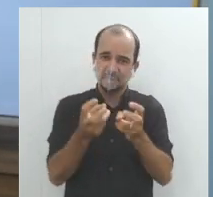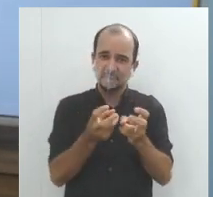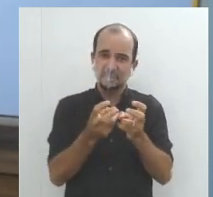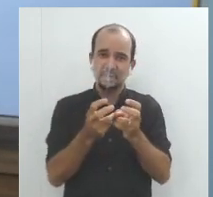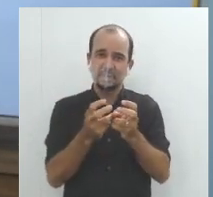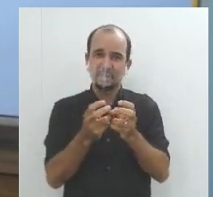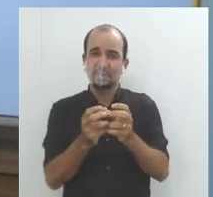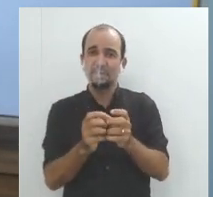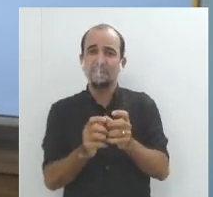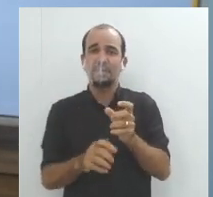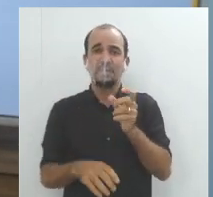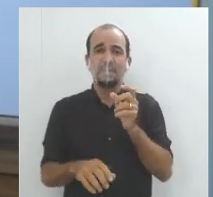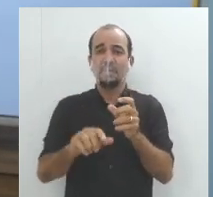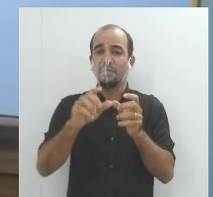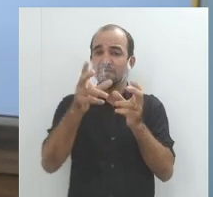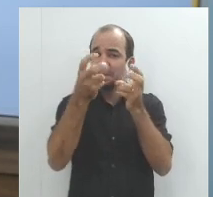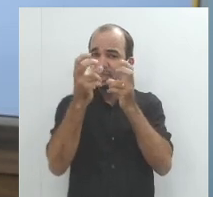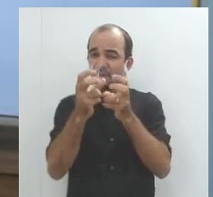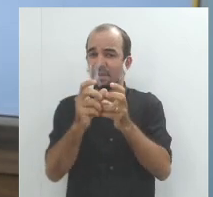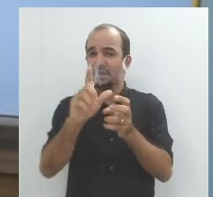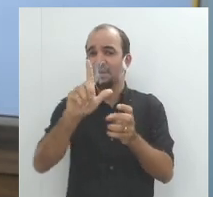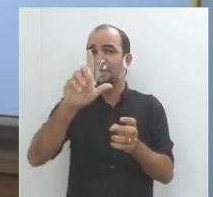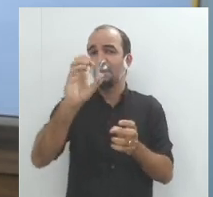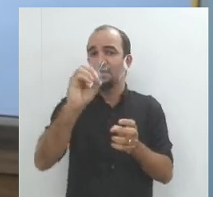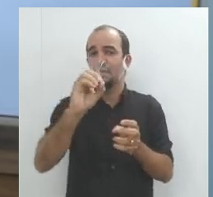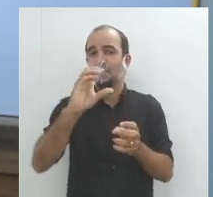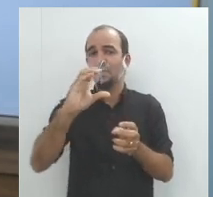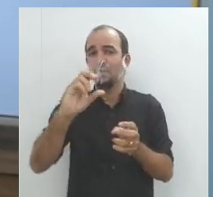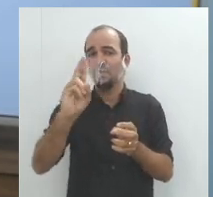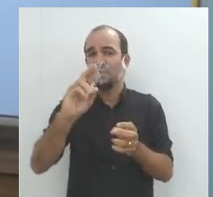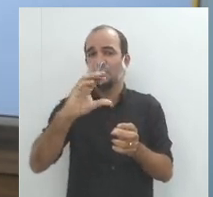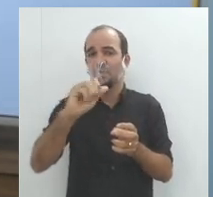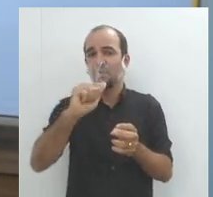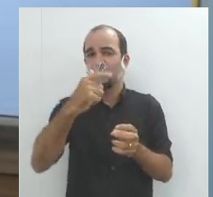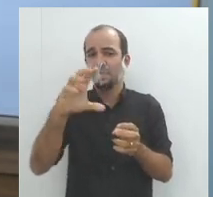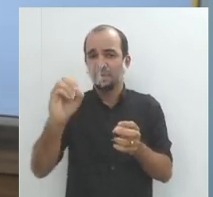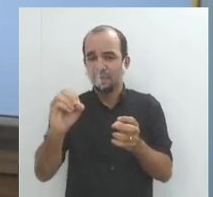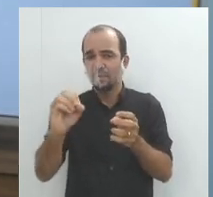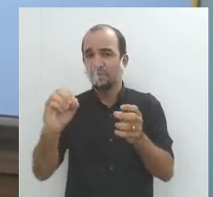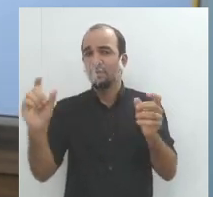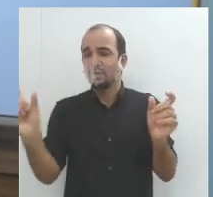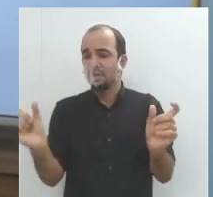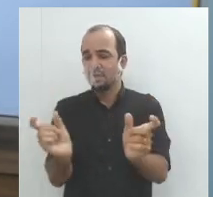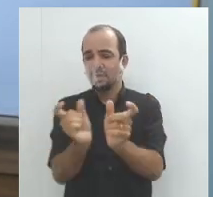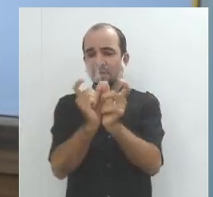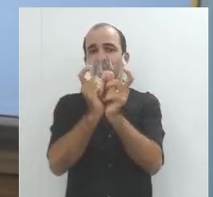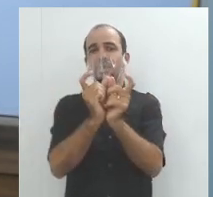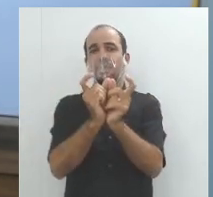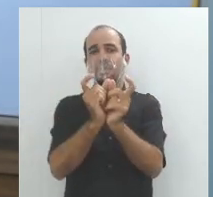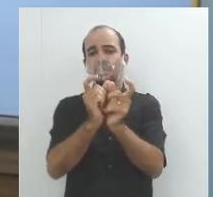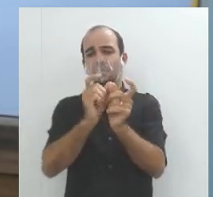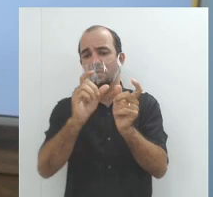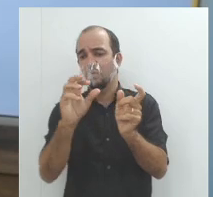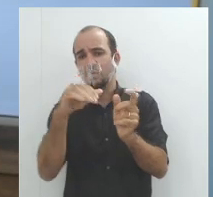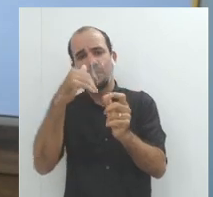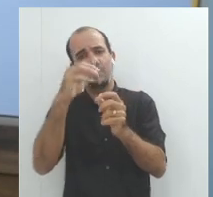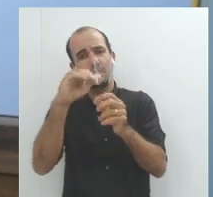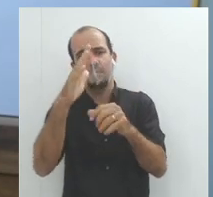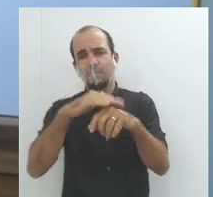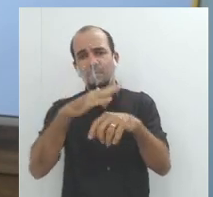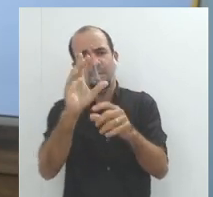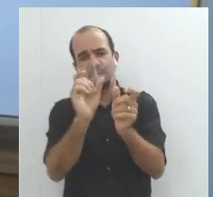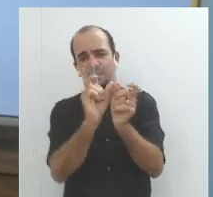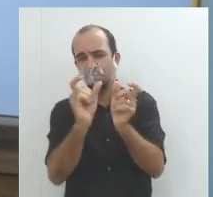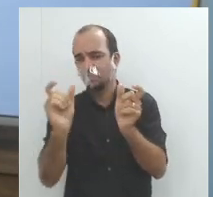locução. O que é uma locução? Um conjunto de duas palavras ou mais, né? Funcionando como se